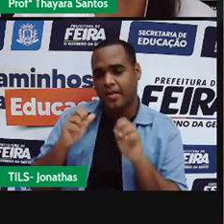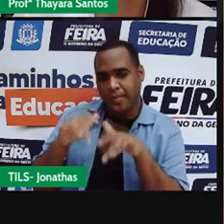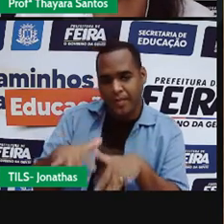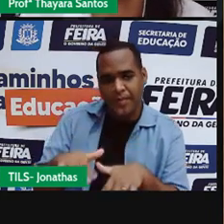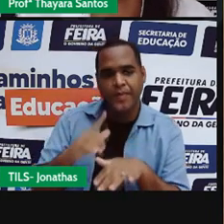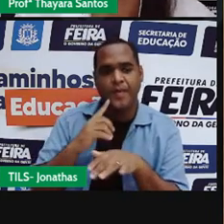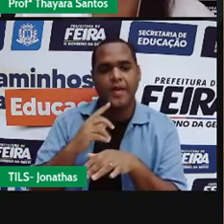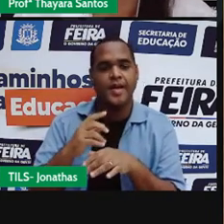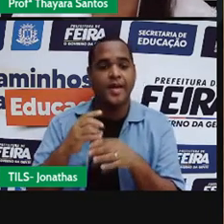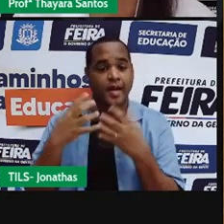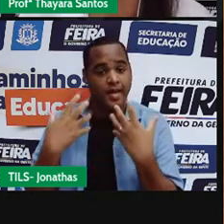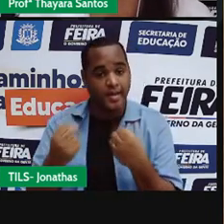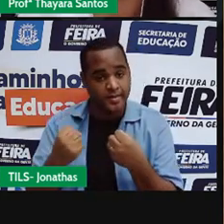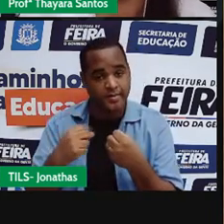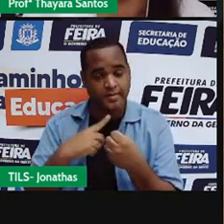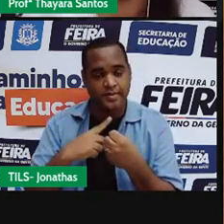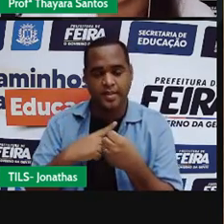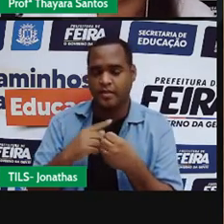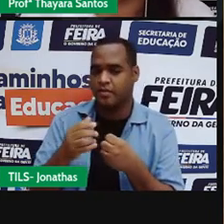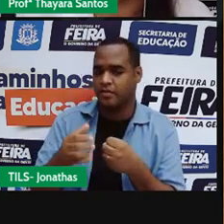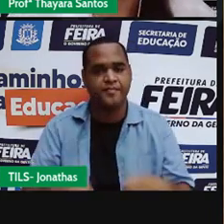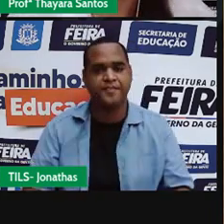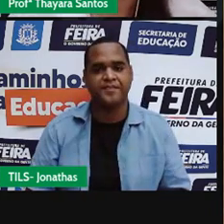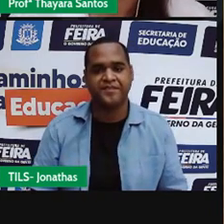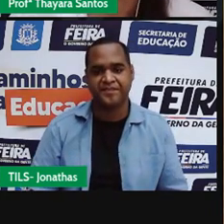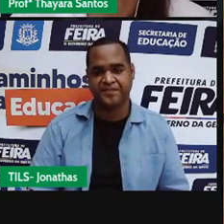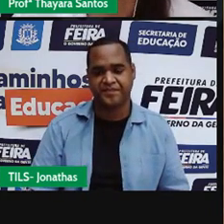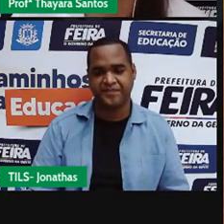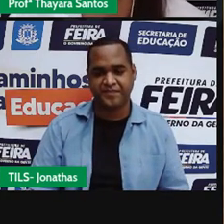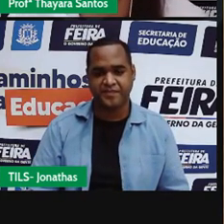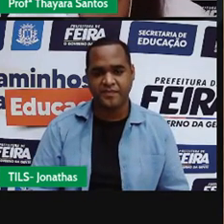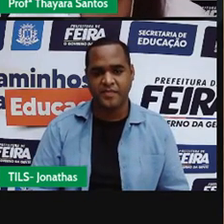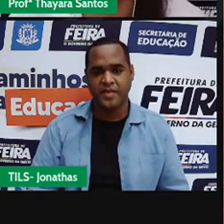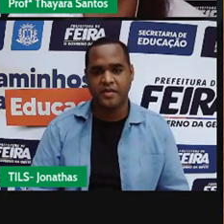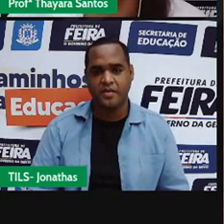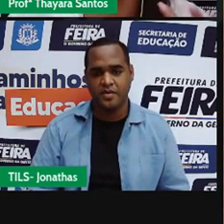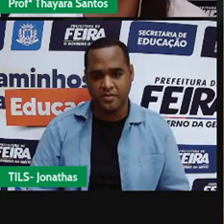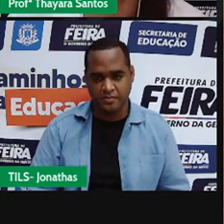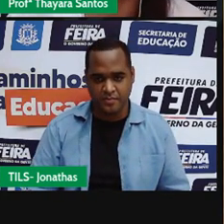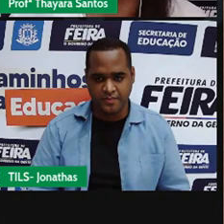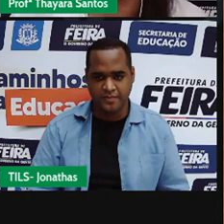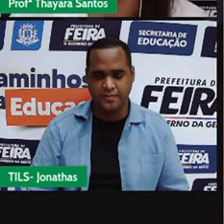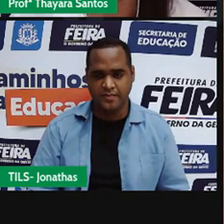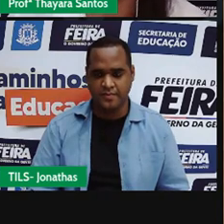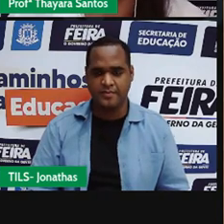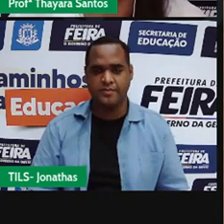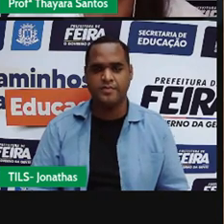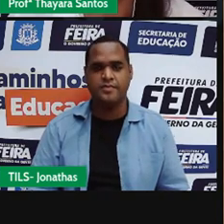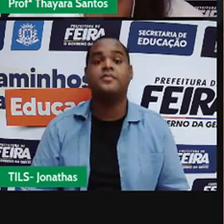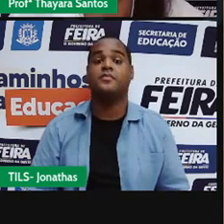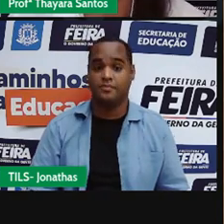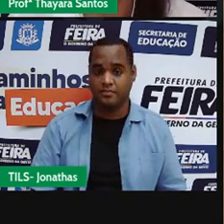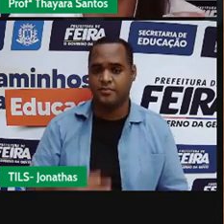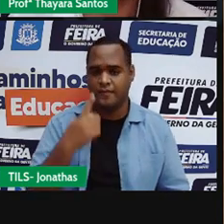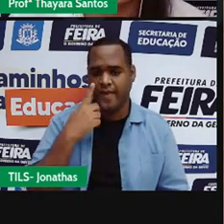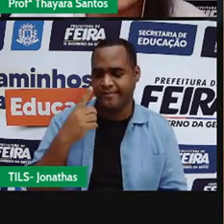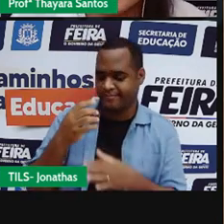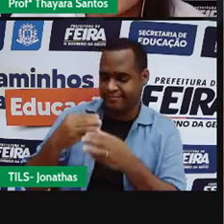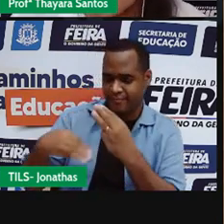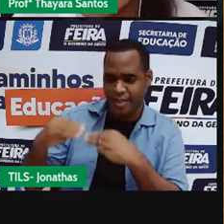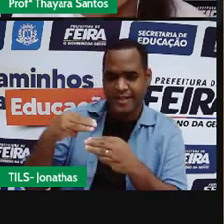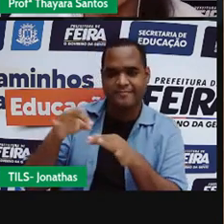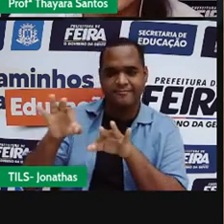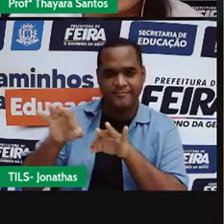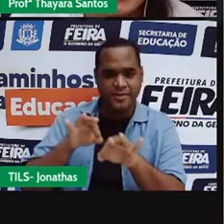Adotar a forma daquele recipiente onde ela está. E para a gente ver como essas moléculas estão organizadas, eu trouxe